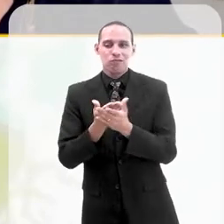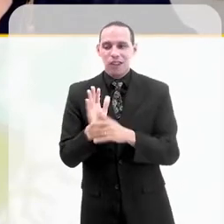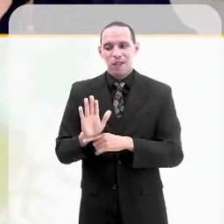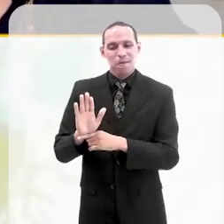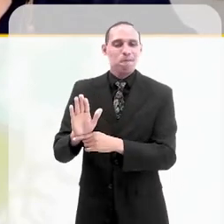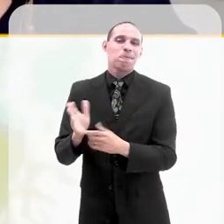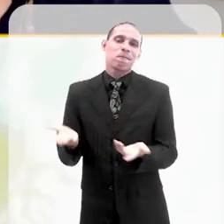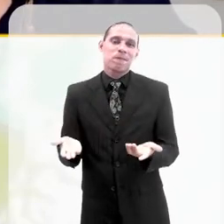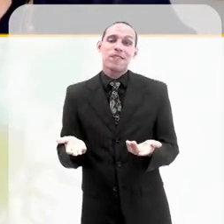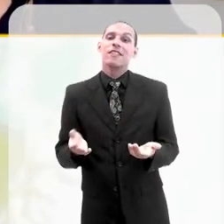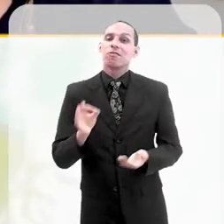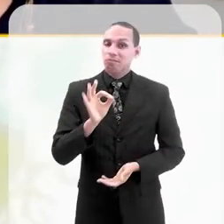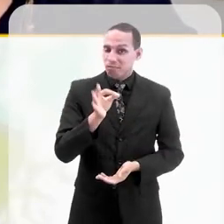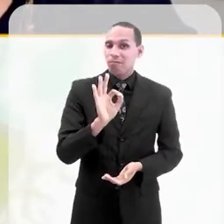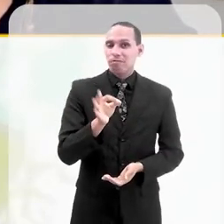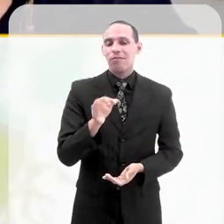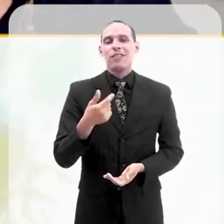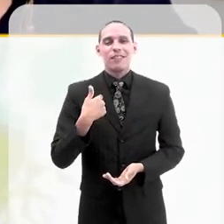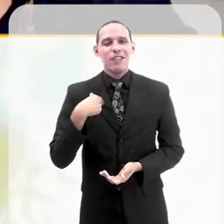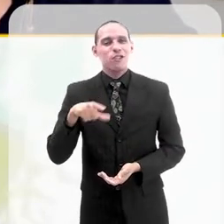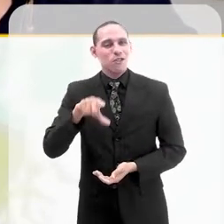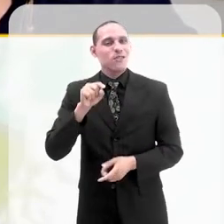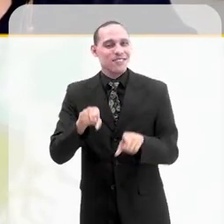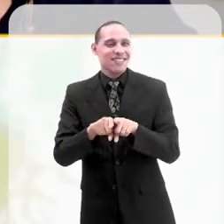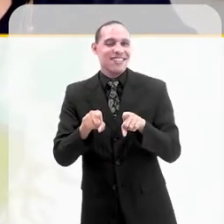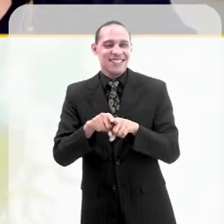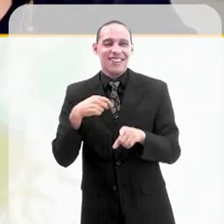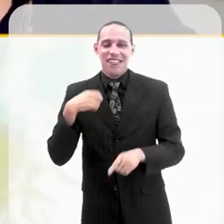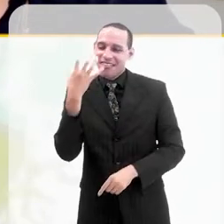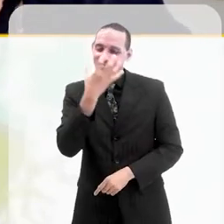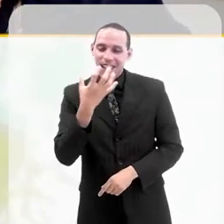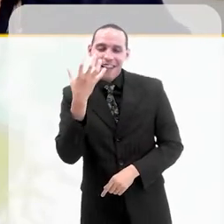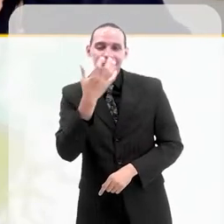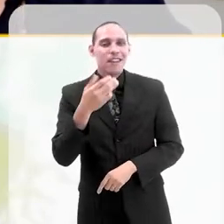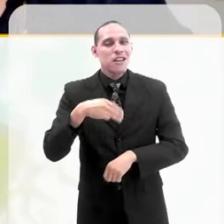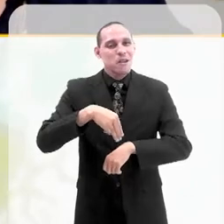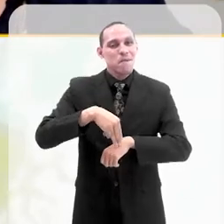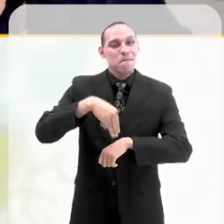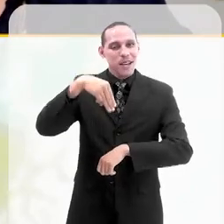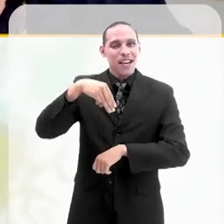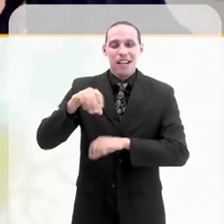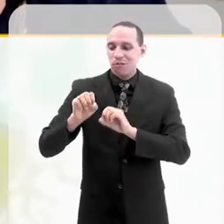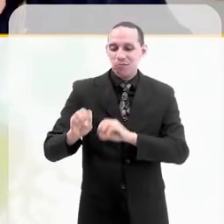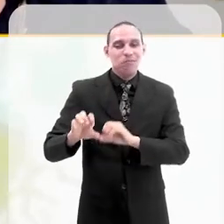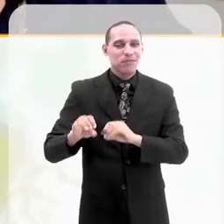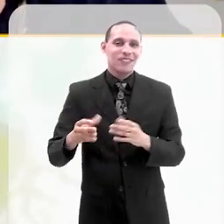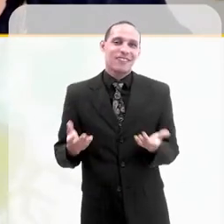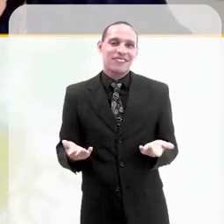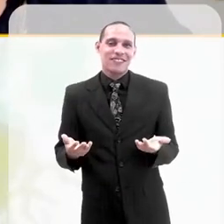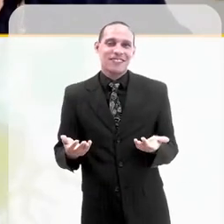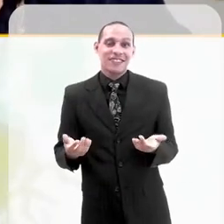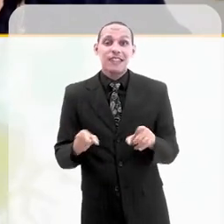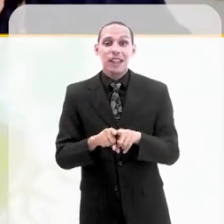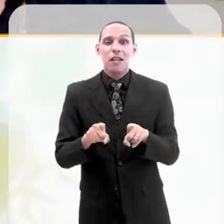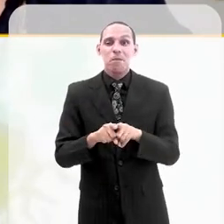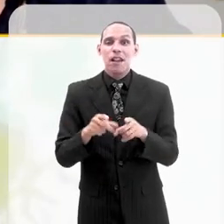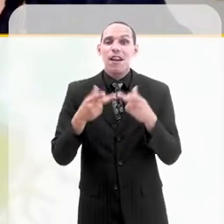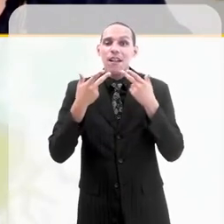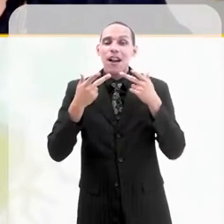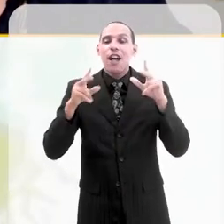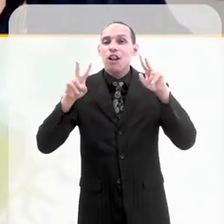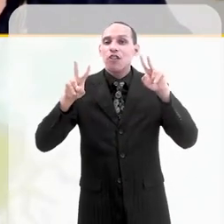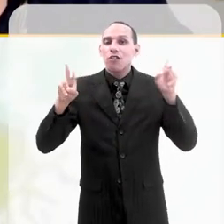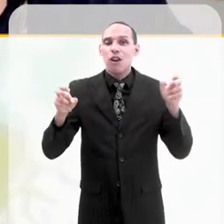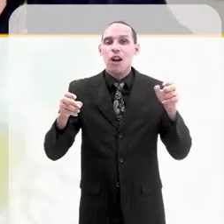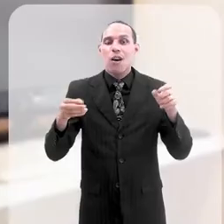que sim, vão sim. ajudá-los dentro da escola, né? Com certeza. Por isso eu escolhi também, por ser apaixonada em fazer mestrado em educação e falar de